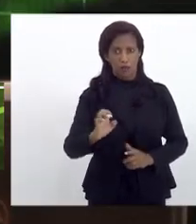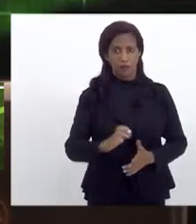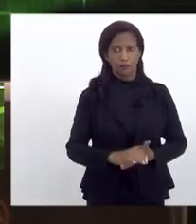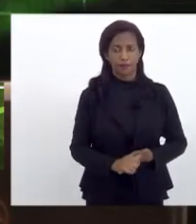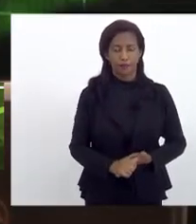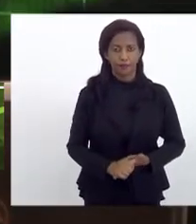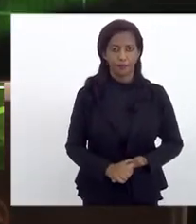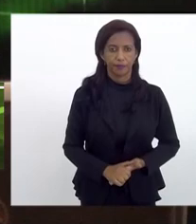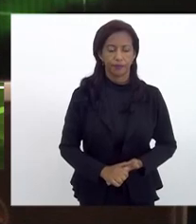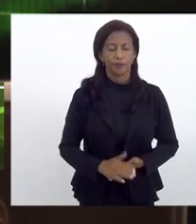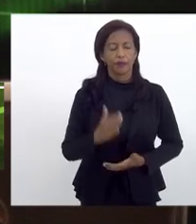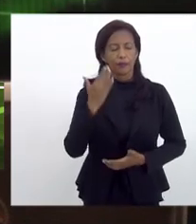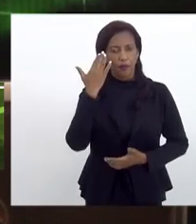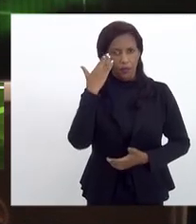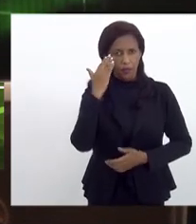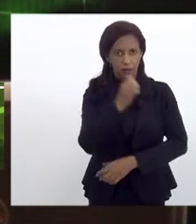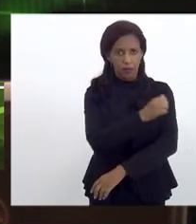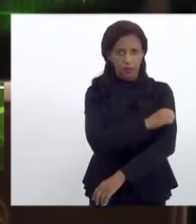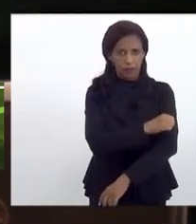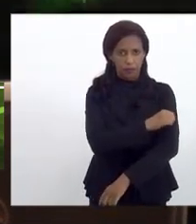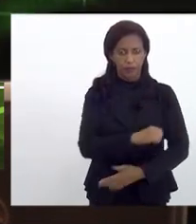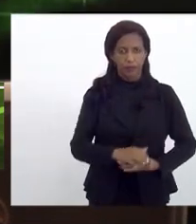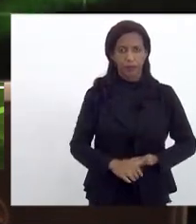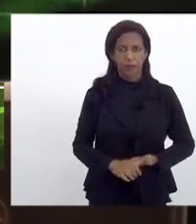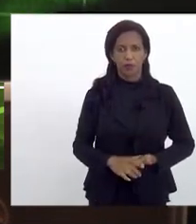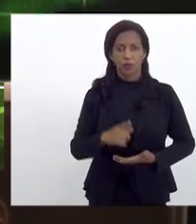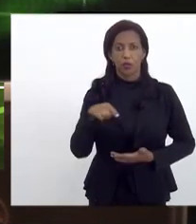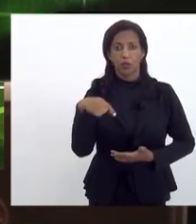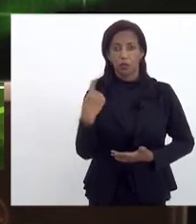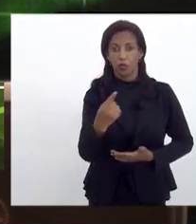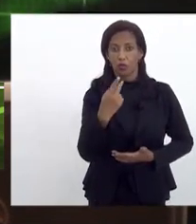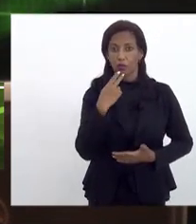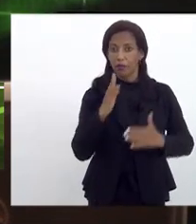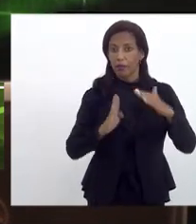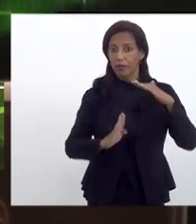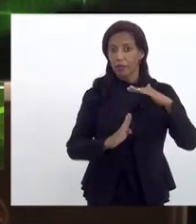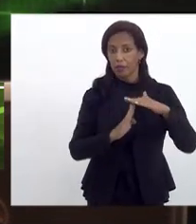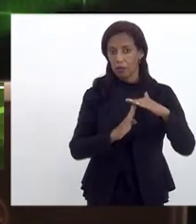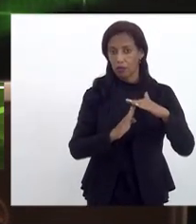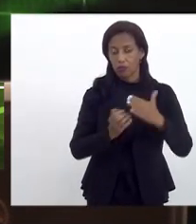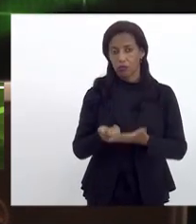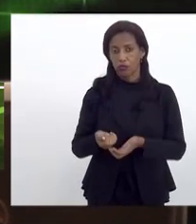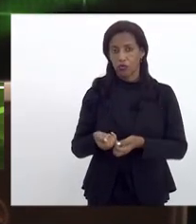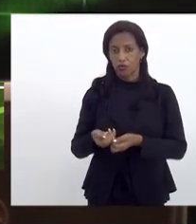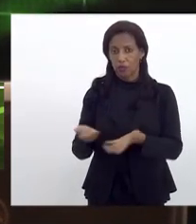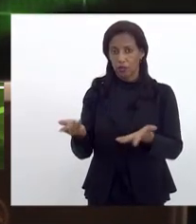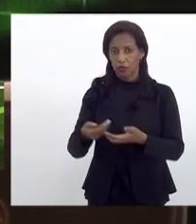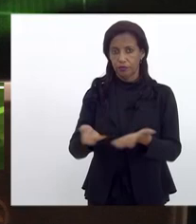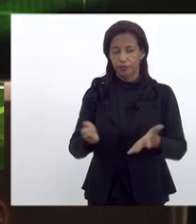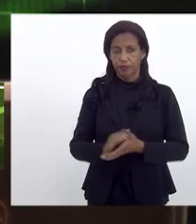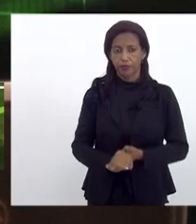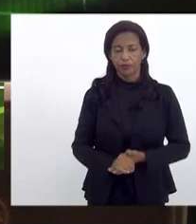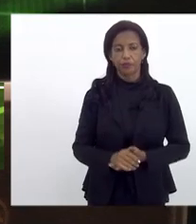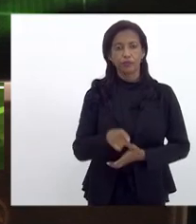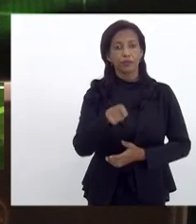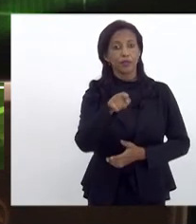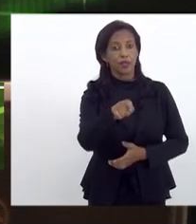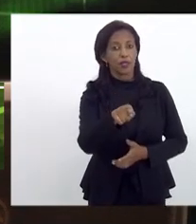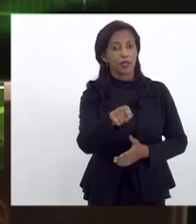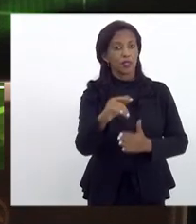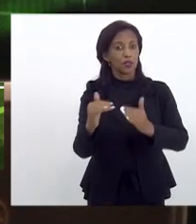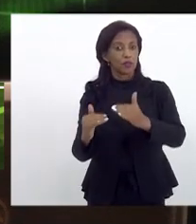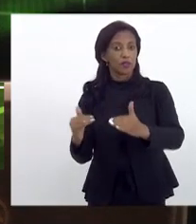Deputada enfermeira Nós estamos falando de teto De gasto Então essa questão aí Vai ser